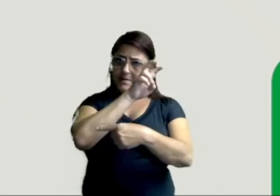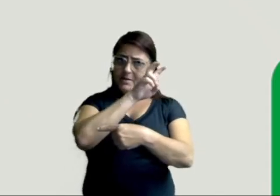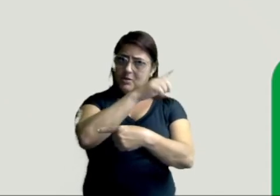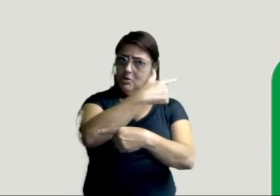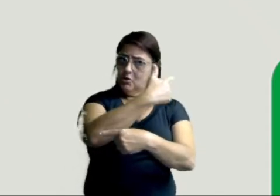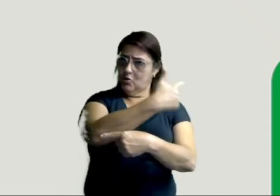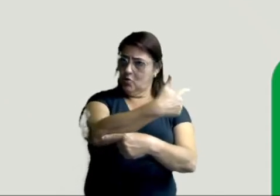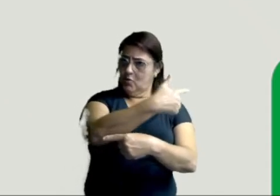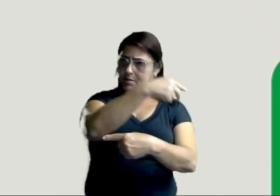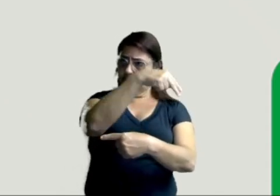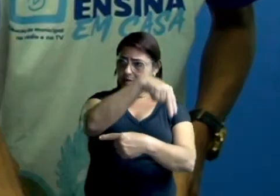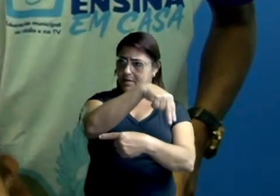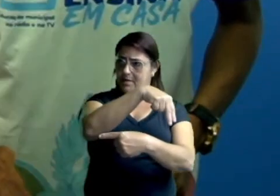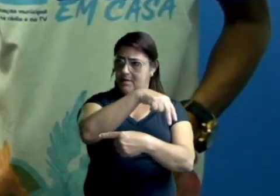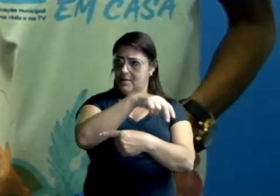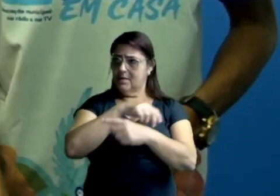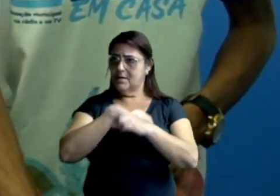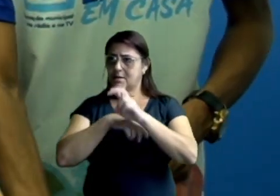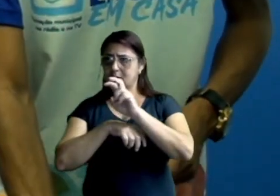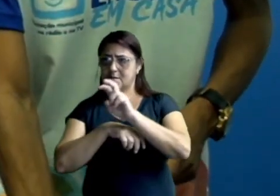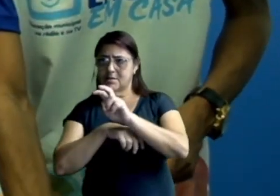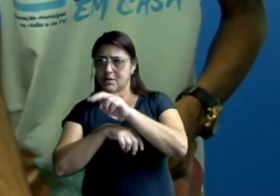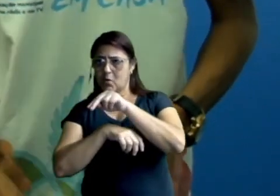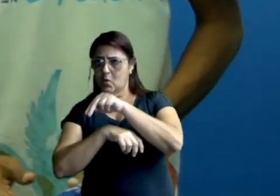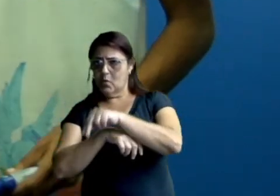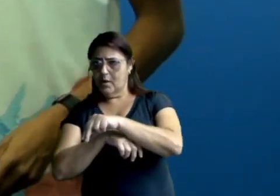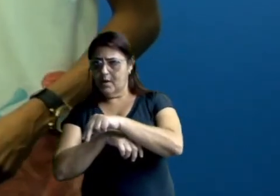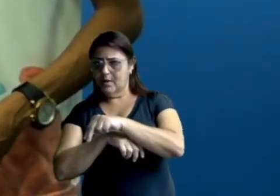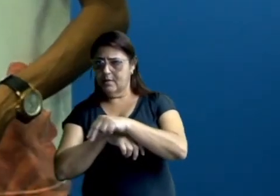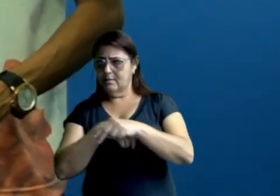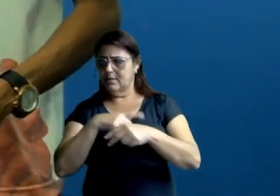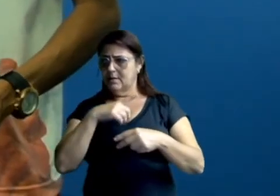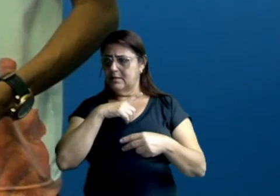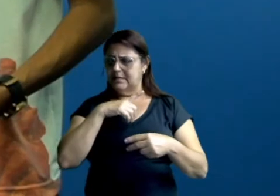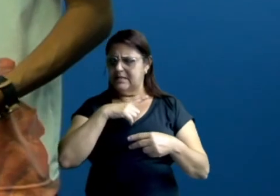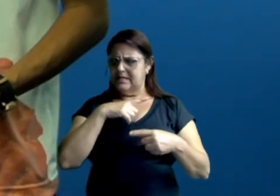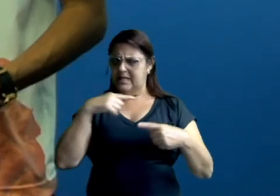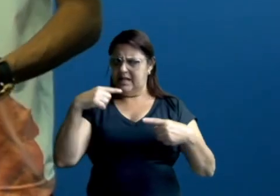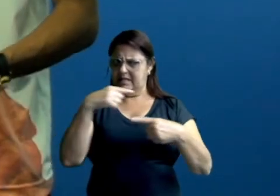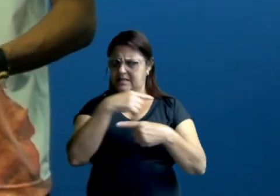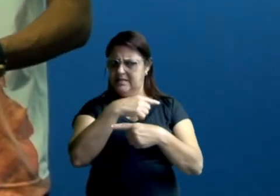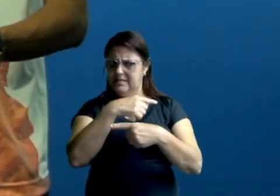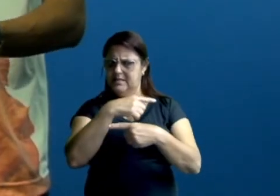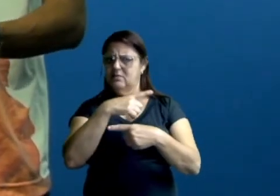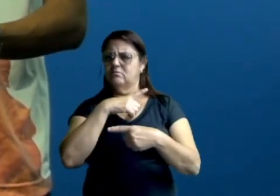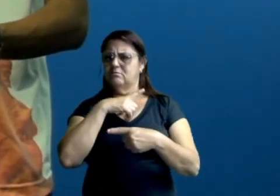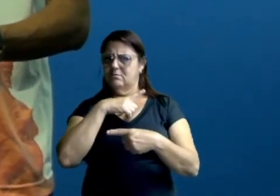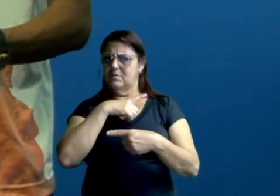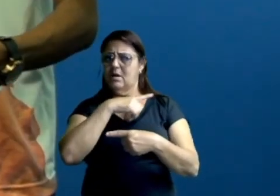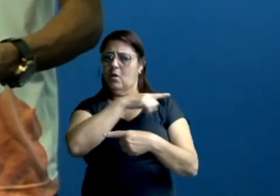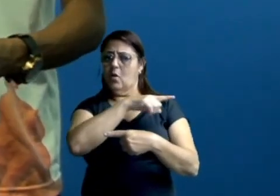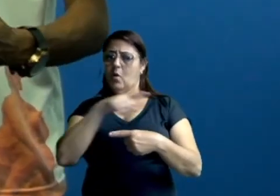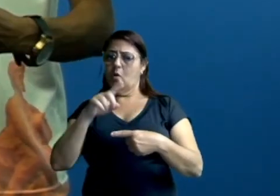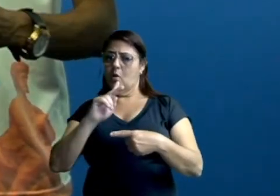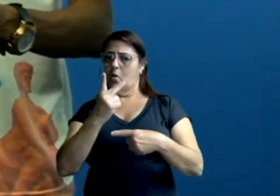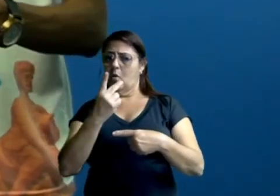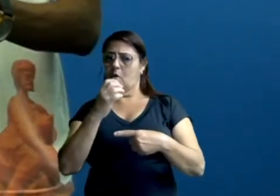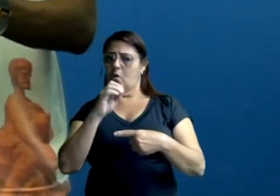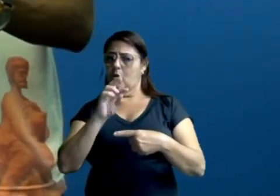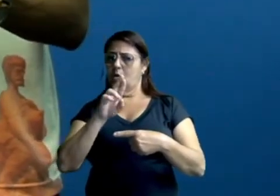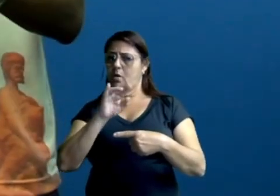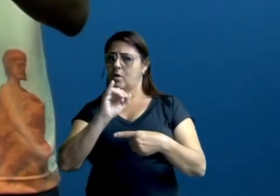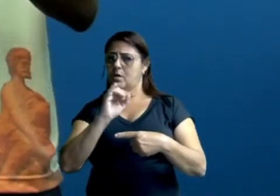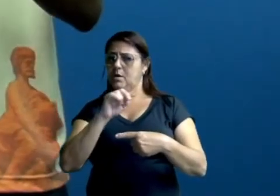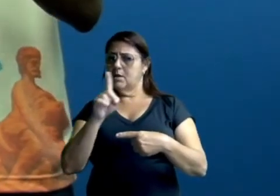Tem a mesma direção, professor? Aí, volta aqui para mim rapidinho. Tem a mesma direção? Tem. A direção ela é o quê?